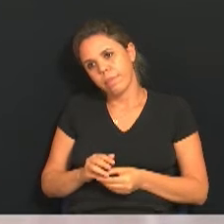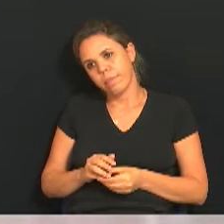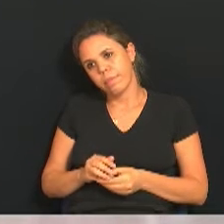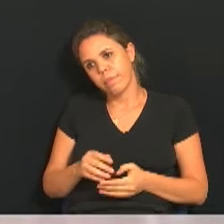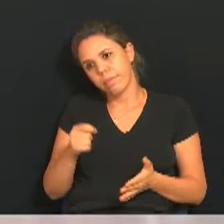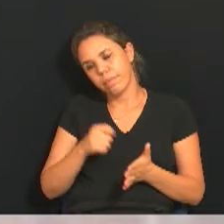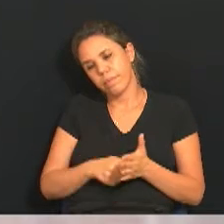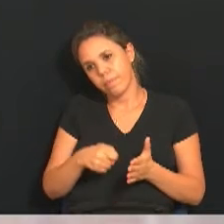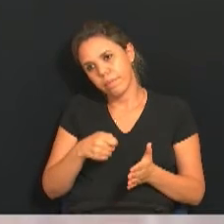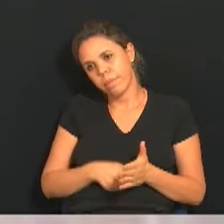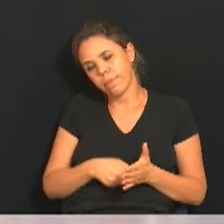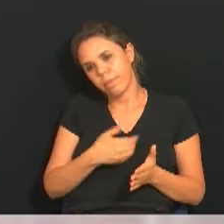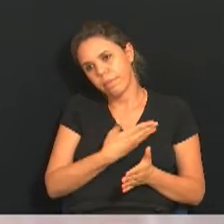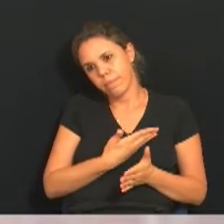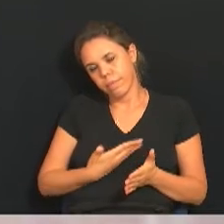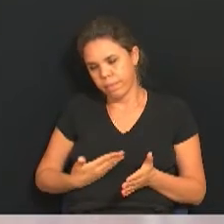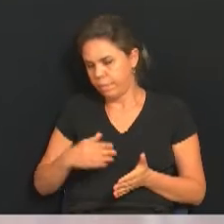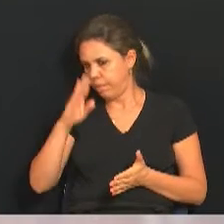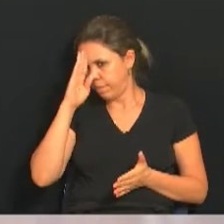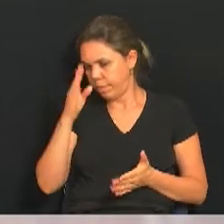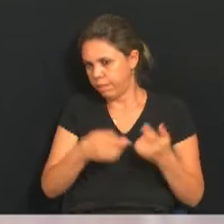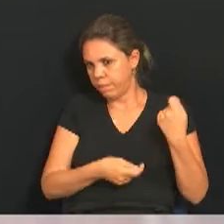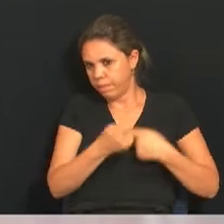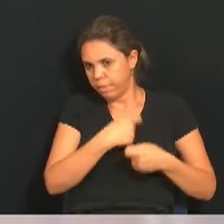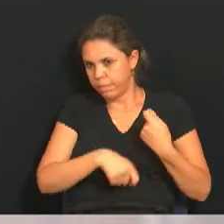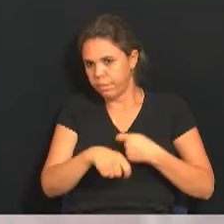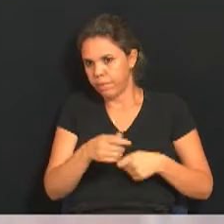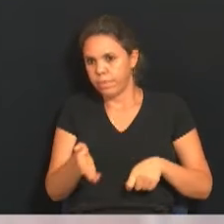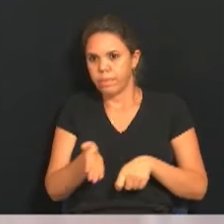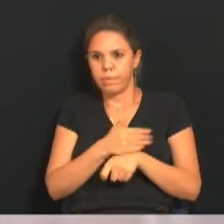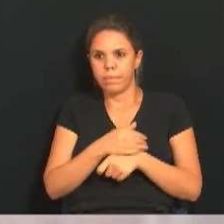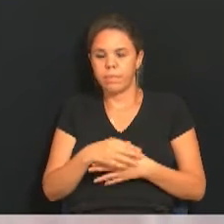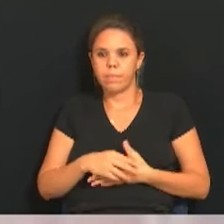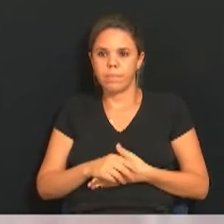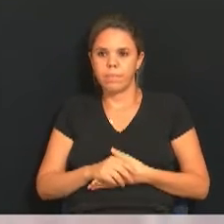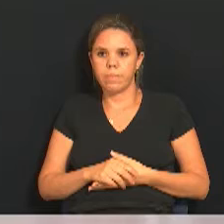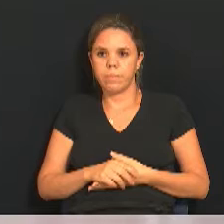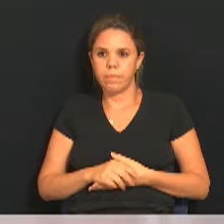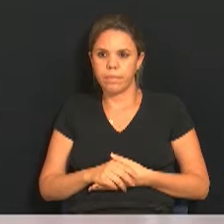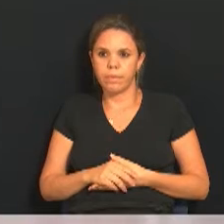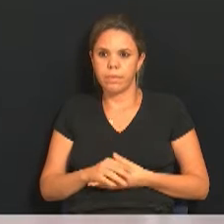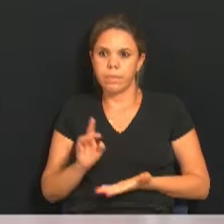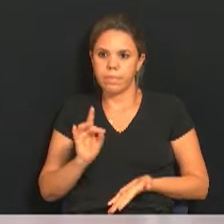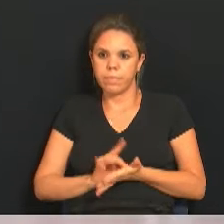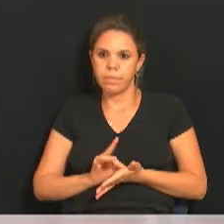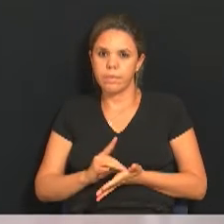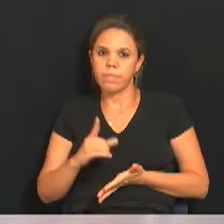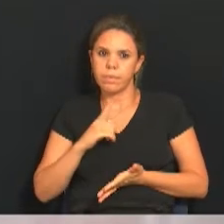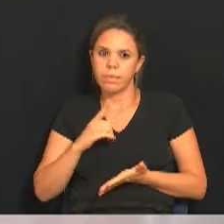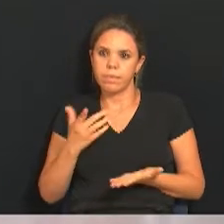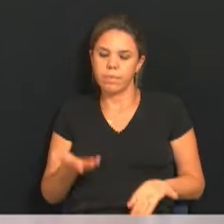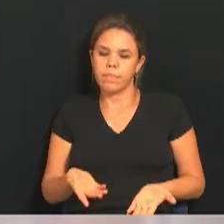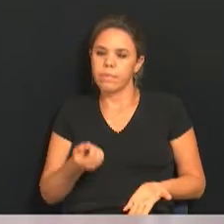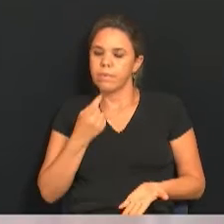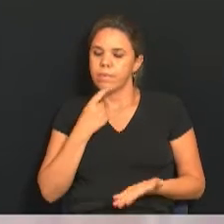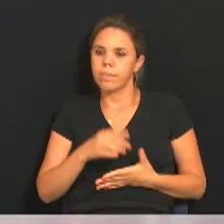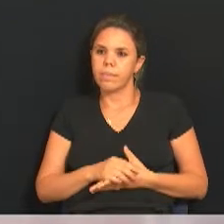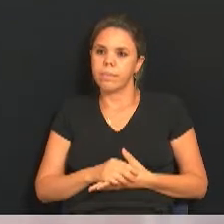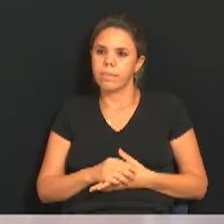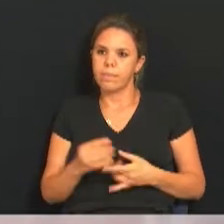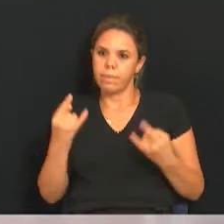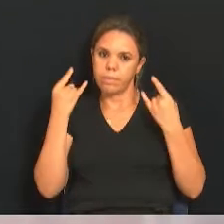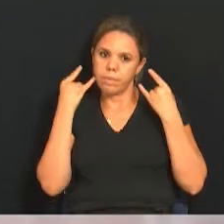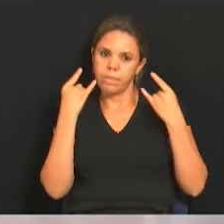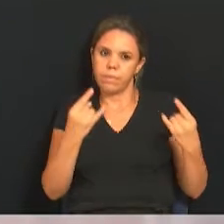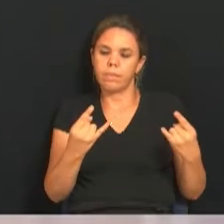políticas públicas, principalmente na administração anterior, realmente tem sido Campinas um atrativo